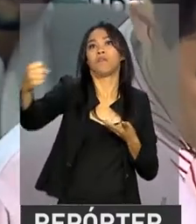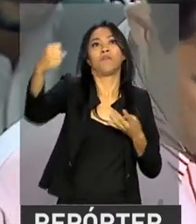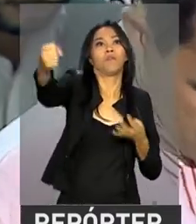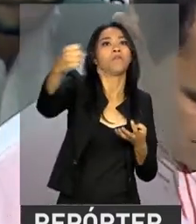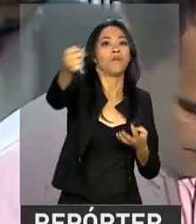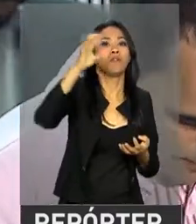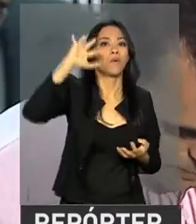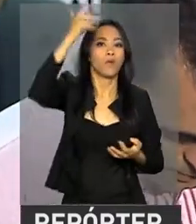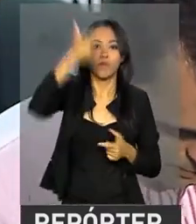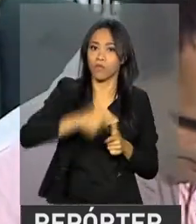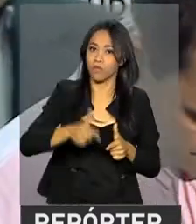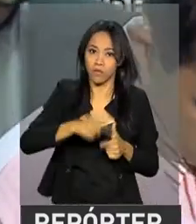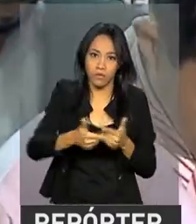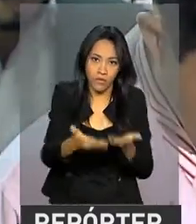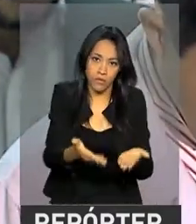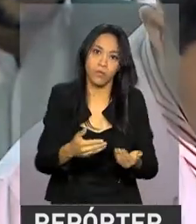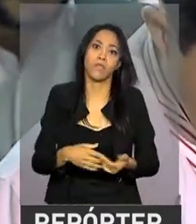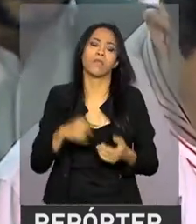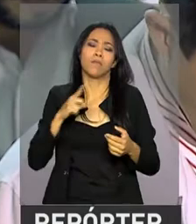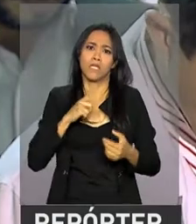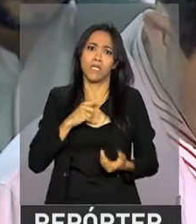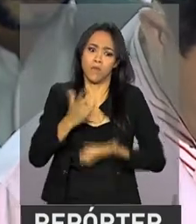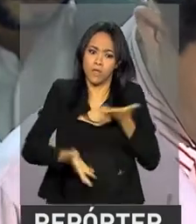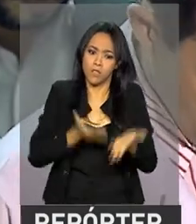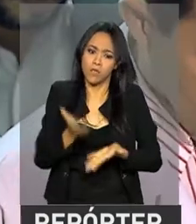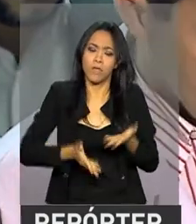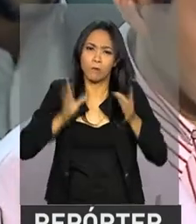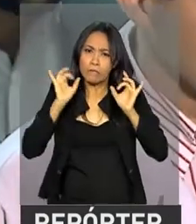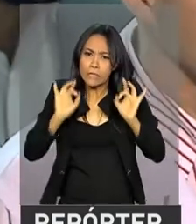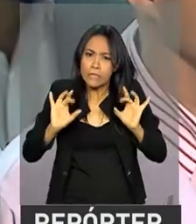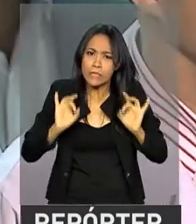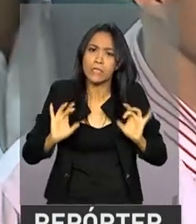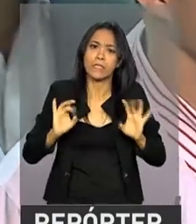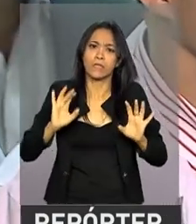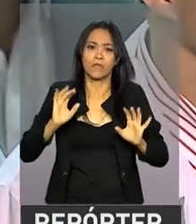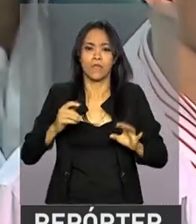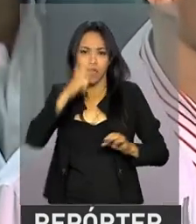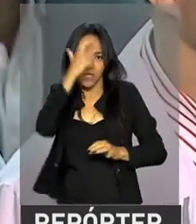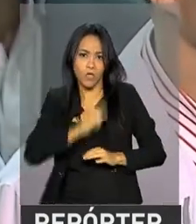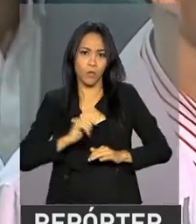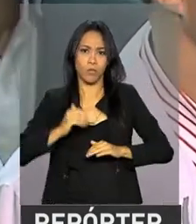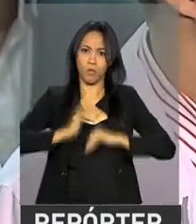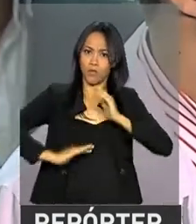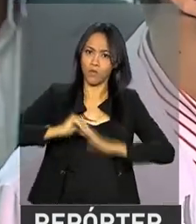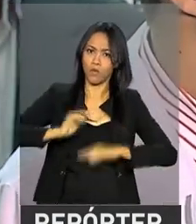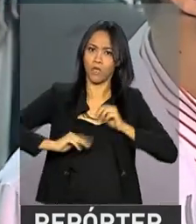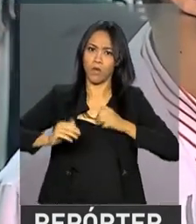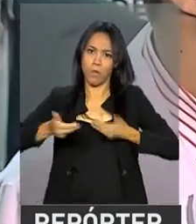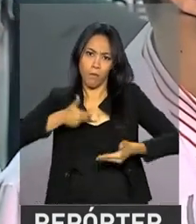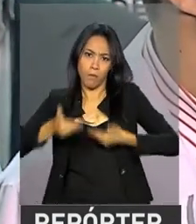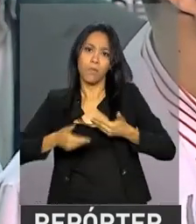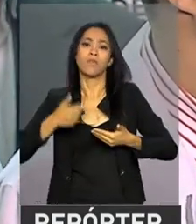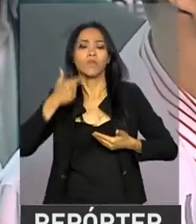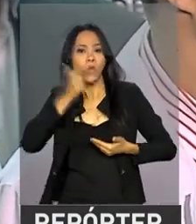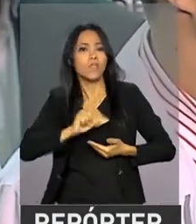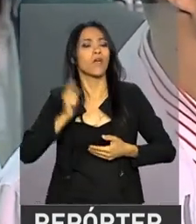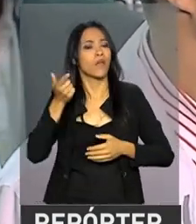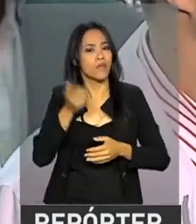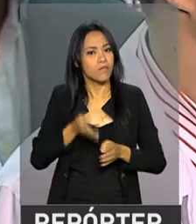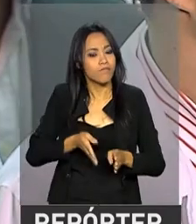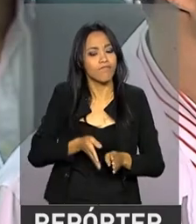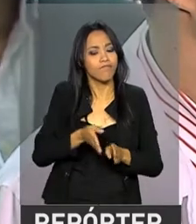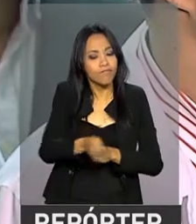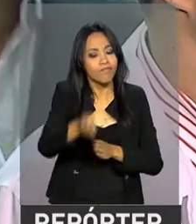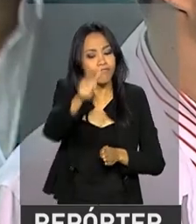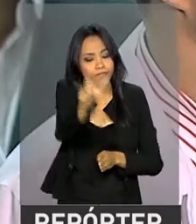O médico faz uma consulta de qualidade e, com o seu preparo, pode dar um diagnóstico e encaminhar o paciente para que ele